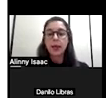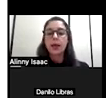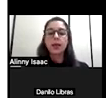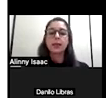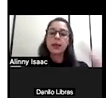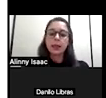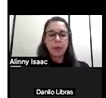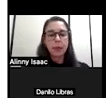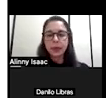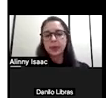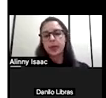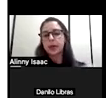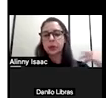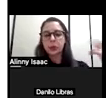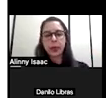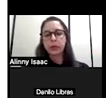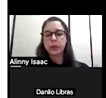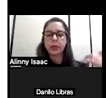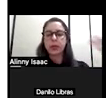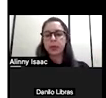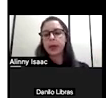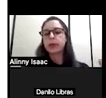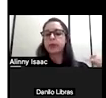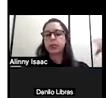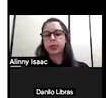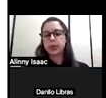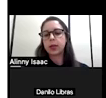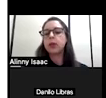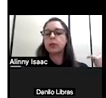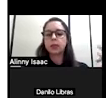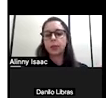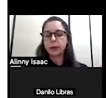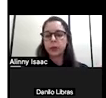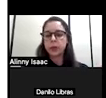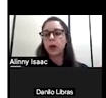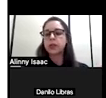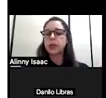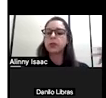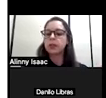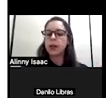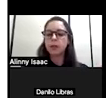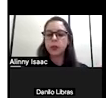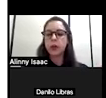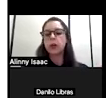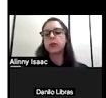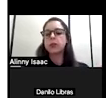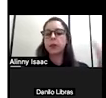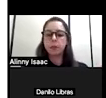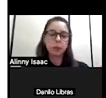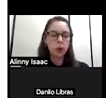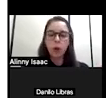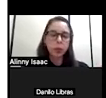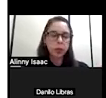acasalar, e essa dieta permanecia durante todo o período de acasalamento, gestação, nascimento dos filhotes, e eu utilizava os filhotes,